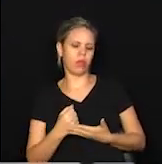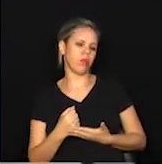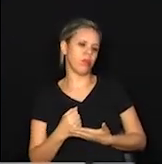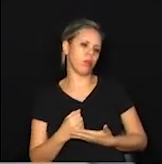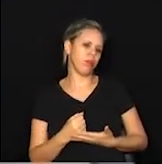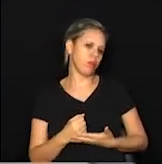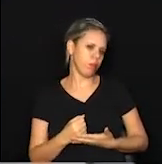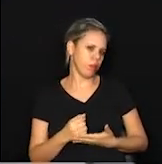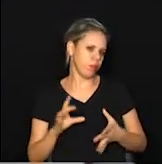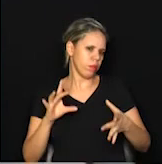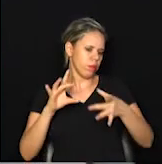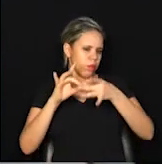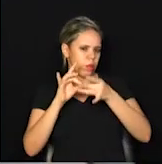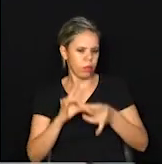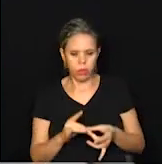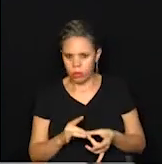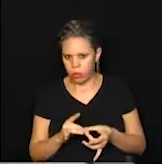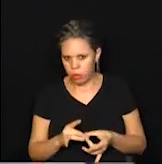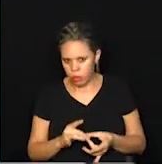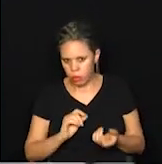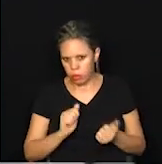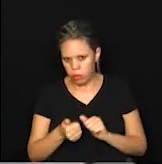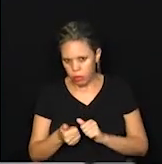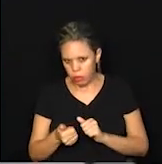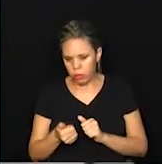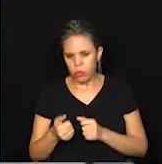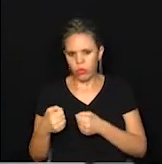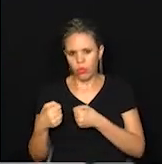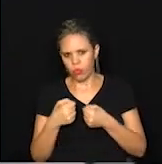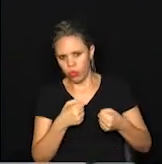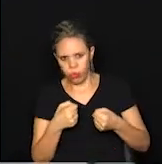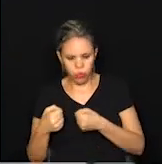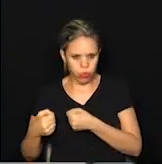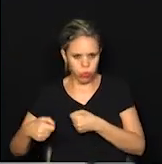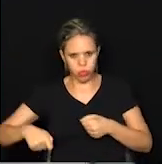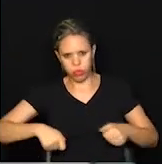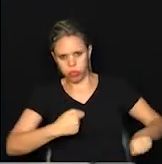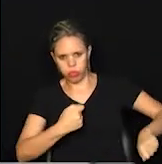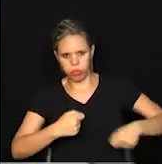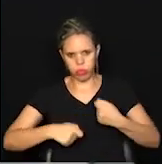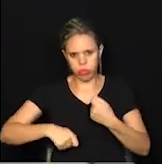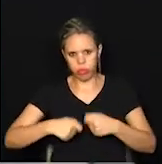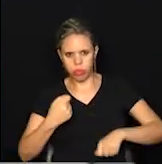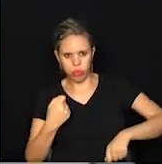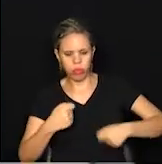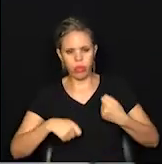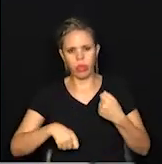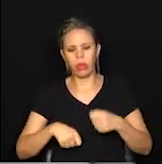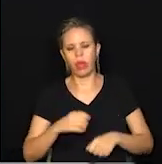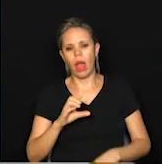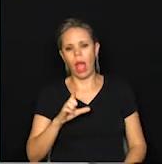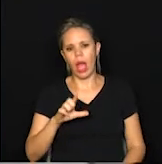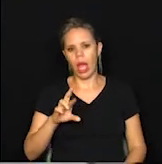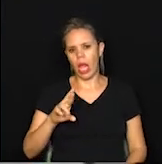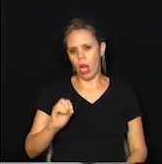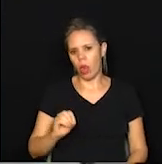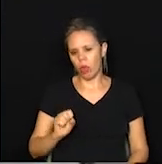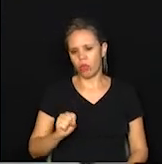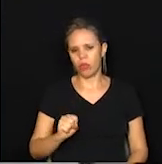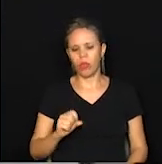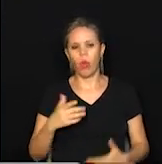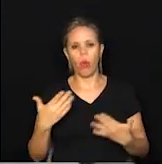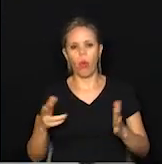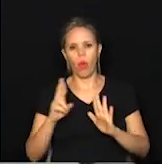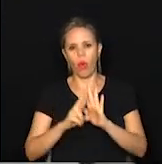questão do esporte medieval, né? Luta medieval. Carlos Eduardo, qual o procedimento